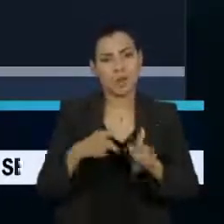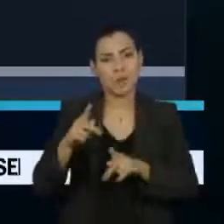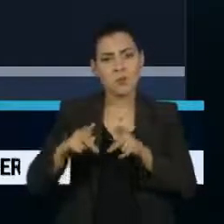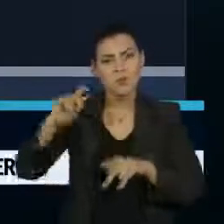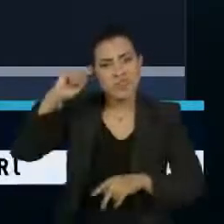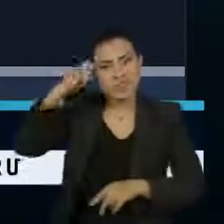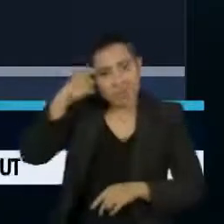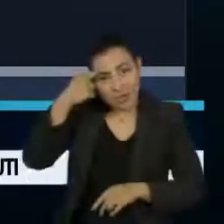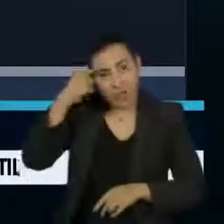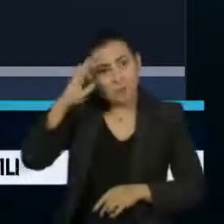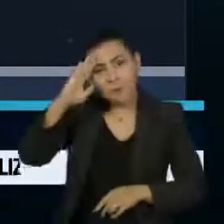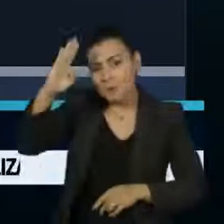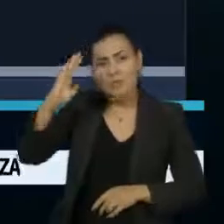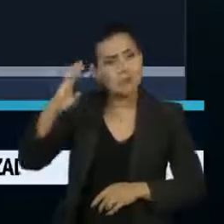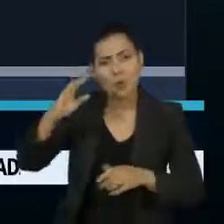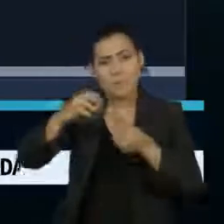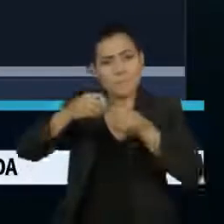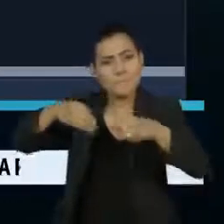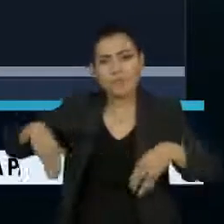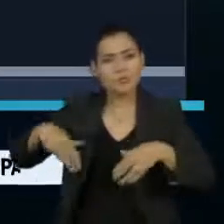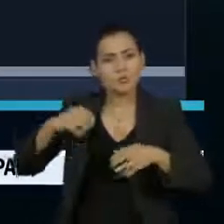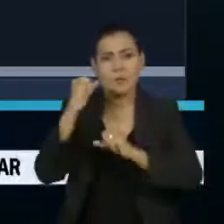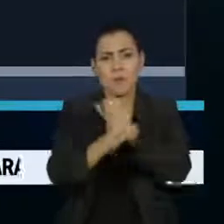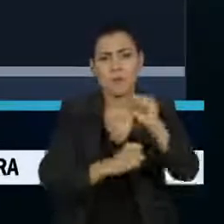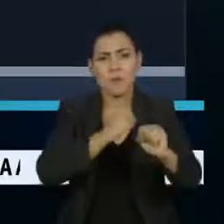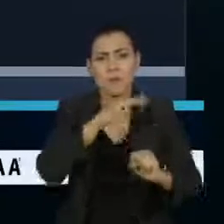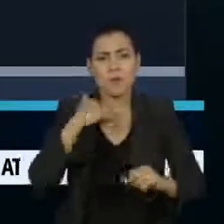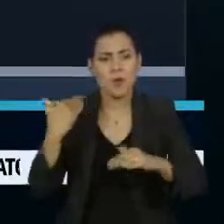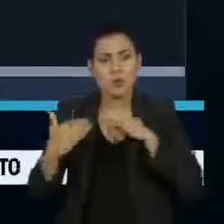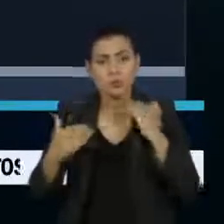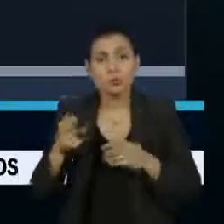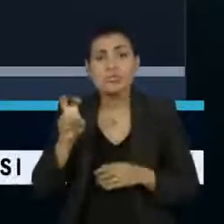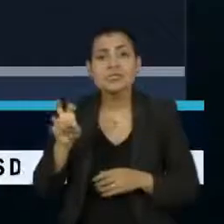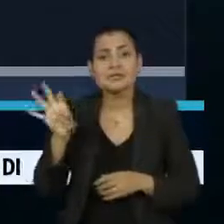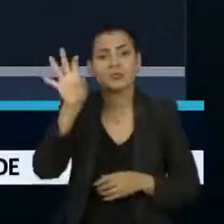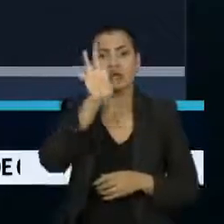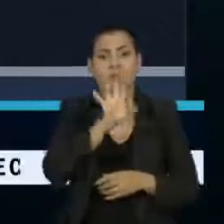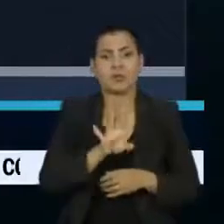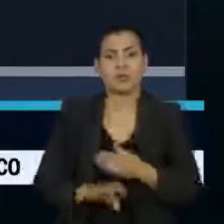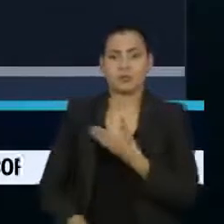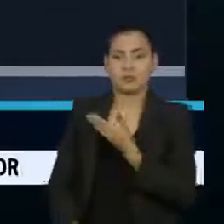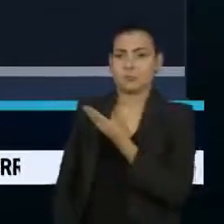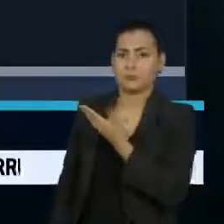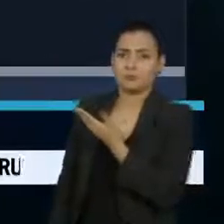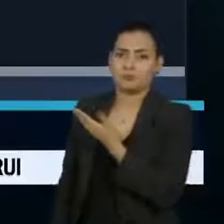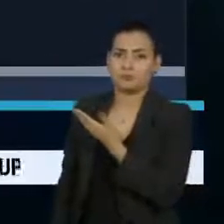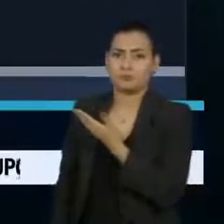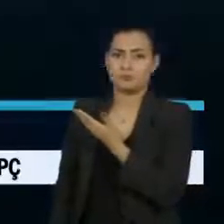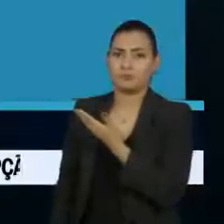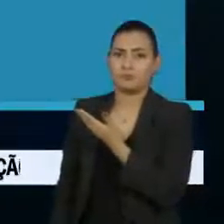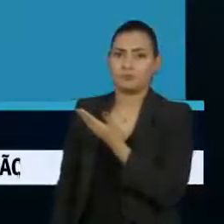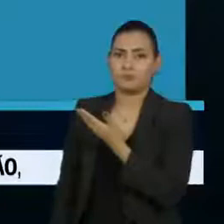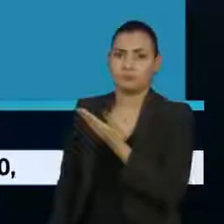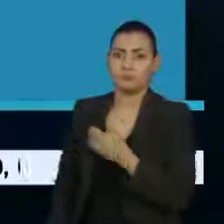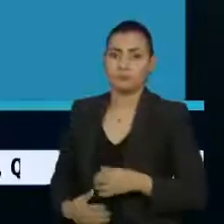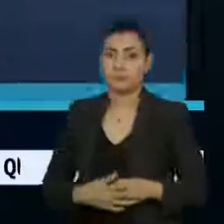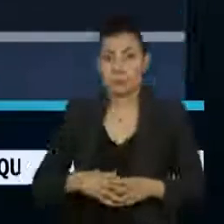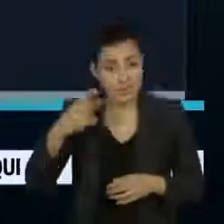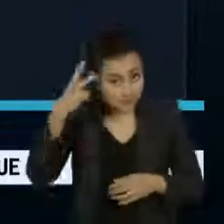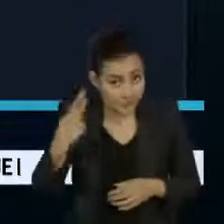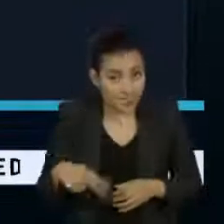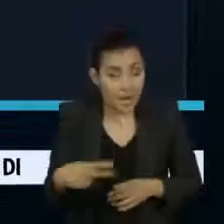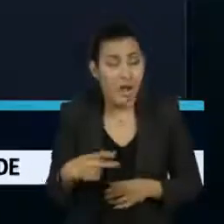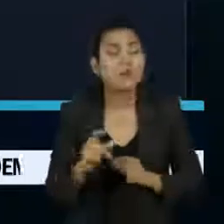população negra é o principal alvo da letalidade policial em 5 estados monitorados pela pesquisa. Em São